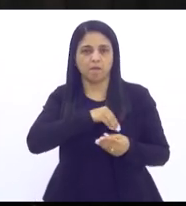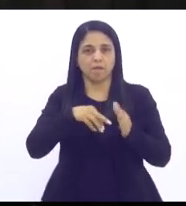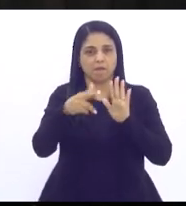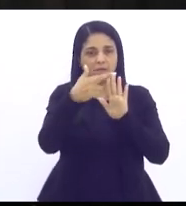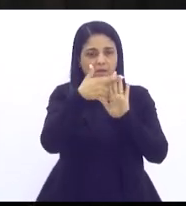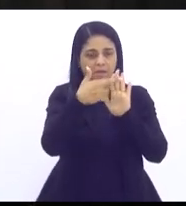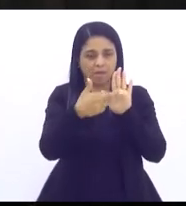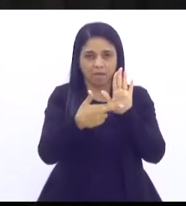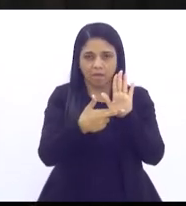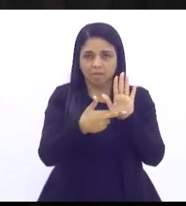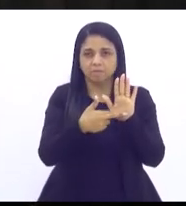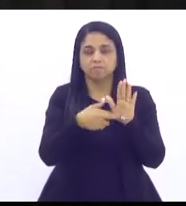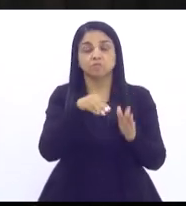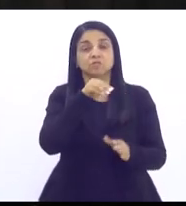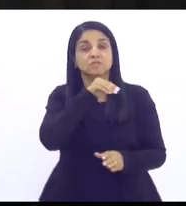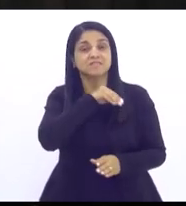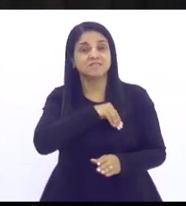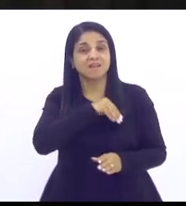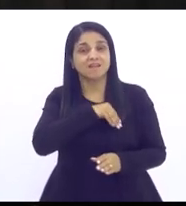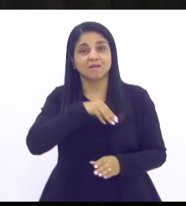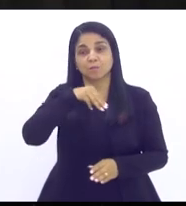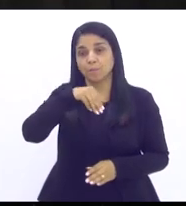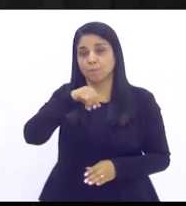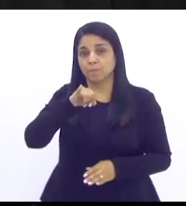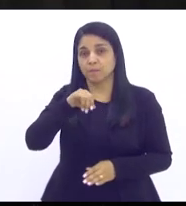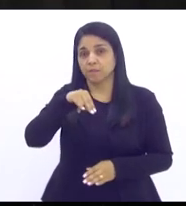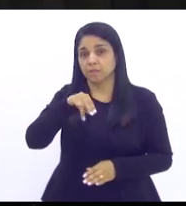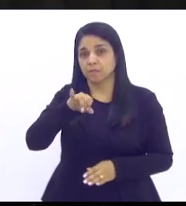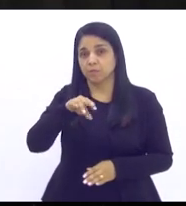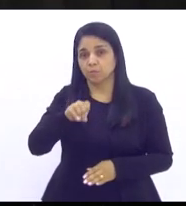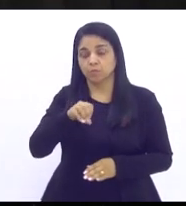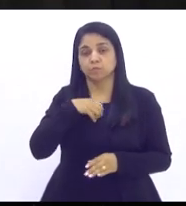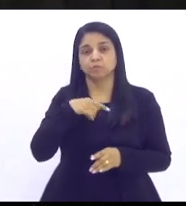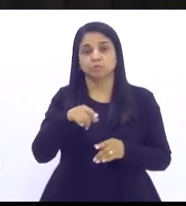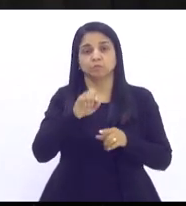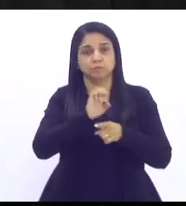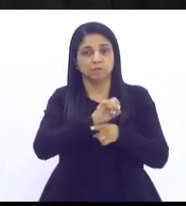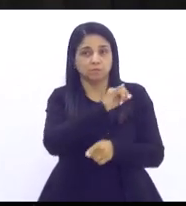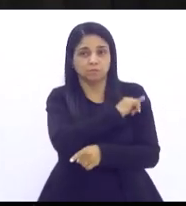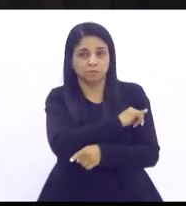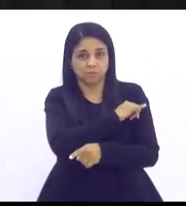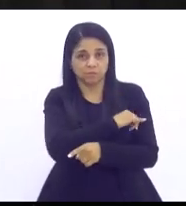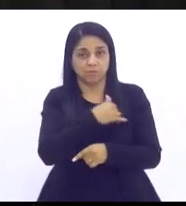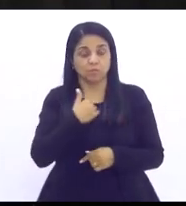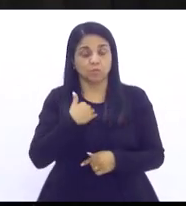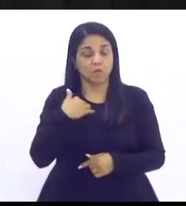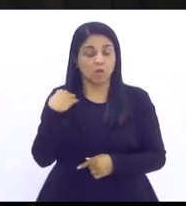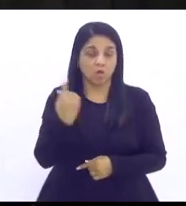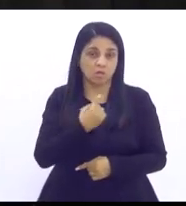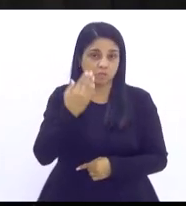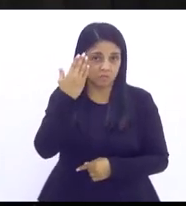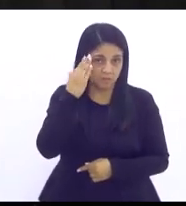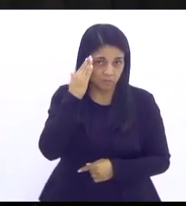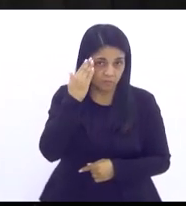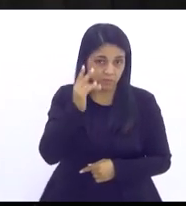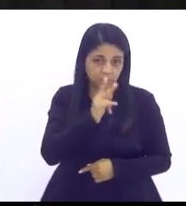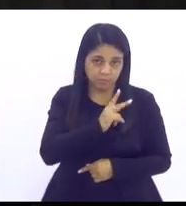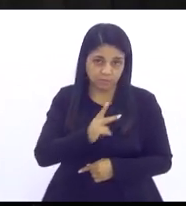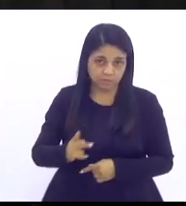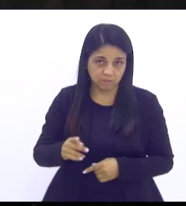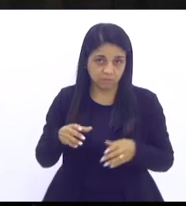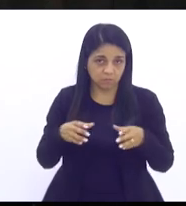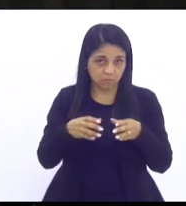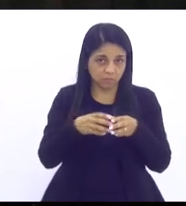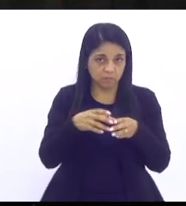do piso regional do salário mínimo do Estado do Rio de Janeiro. No nosso entendimento, no entendimento da presidenta da Comissão